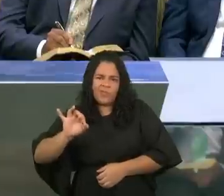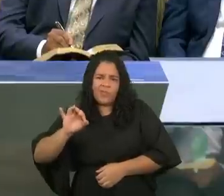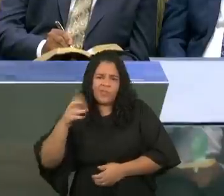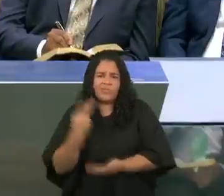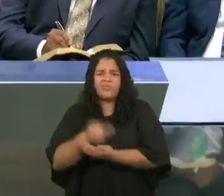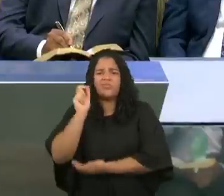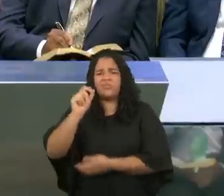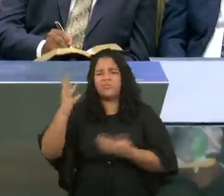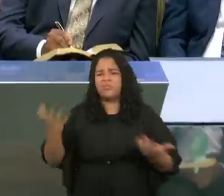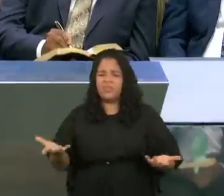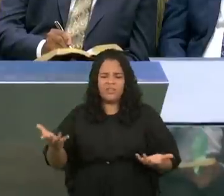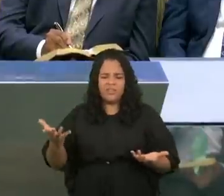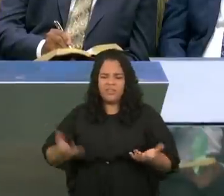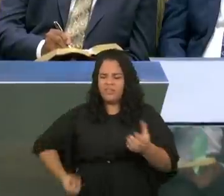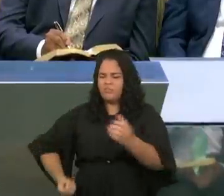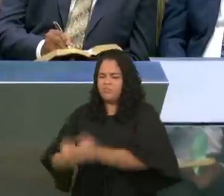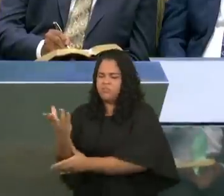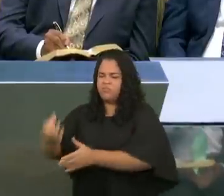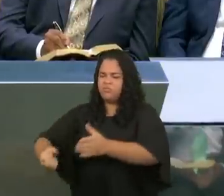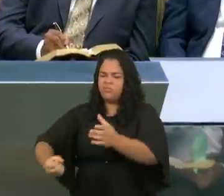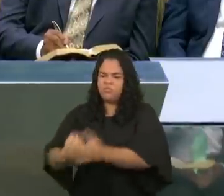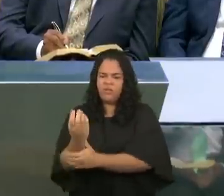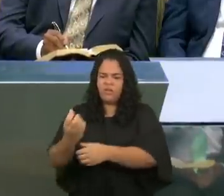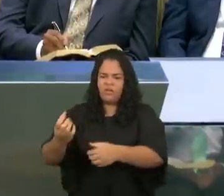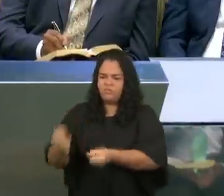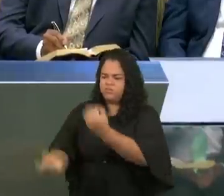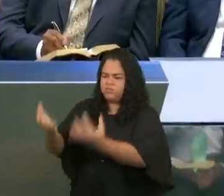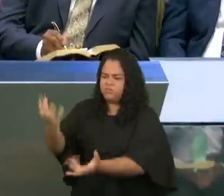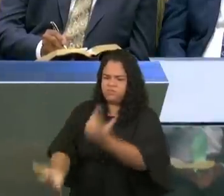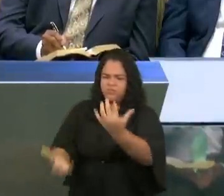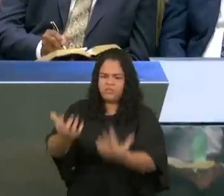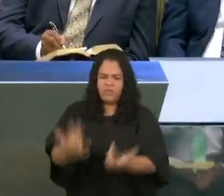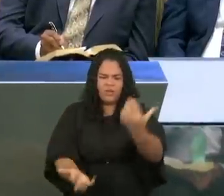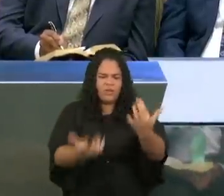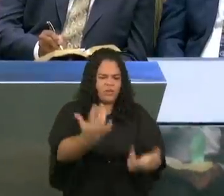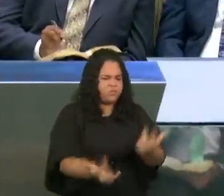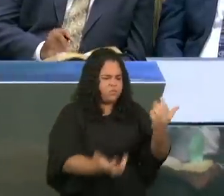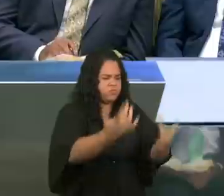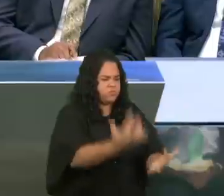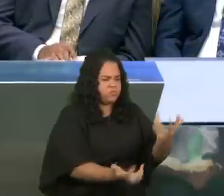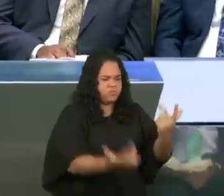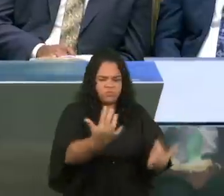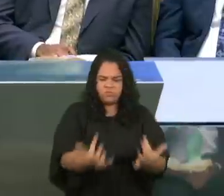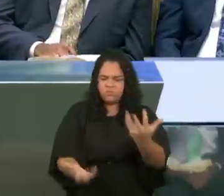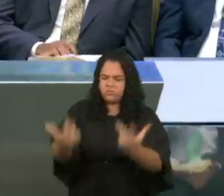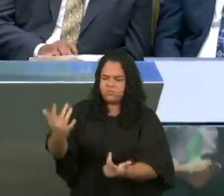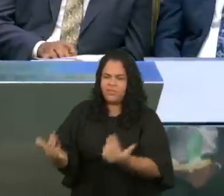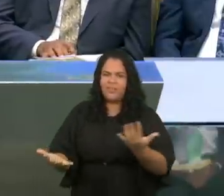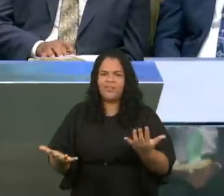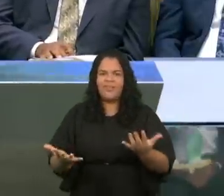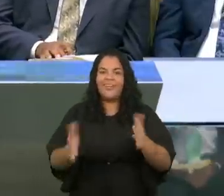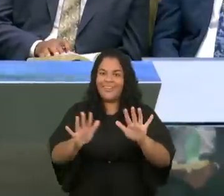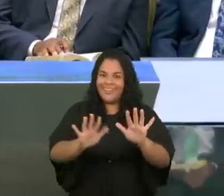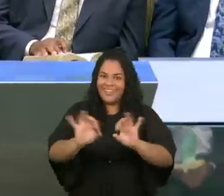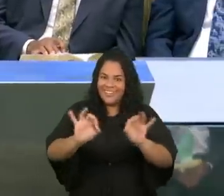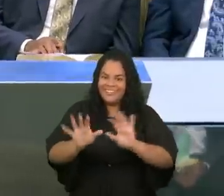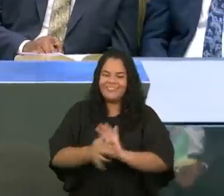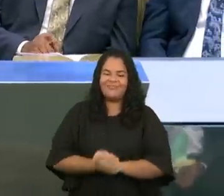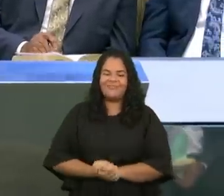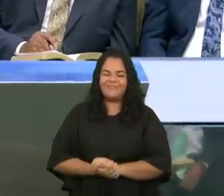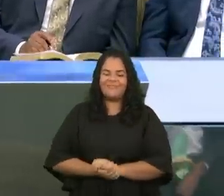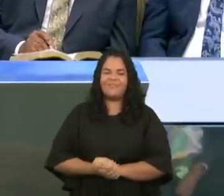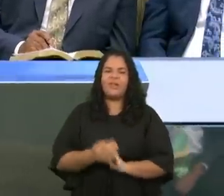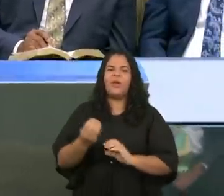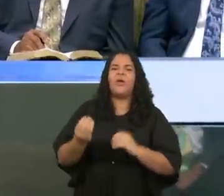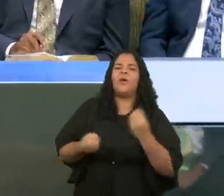Quem voltou? Quem, eu já estava orando aqui, Senhor, é hora de parar. Ele disse: não, vai continuar um pouquinho mais. Quem calculou isso? Foi a